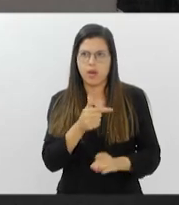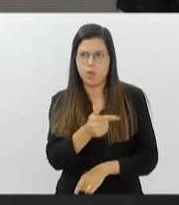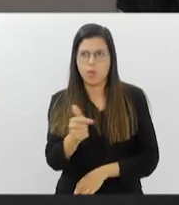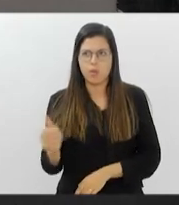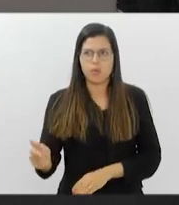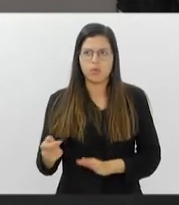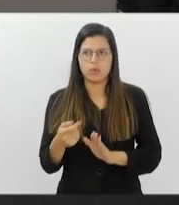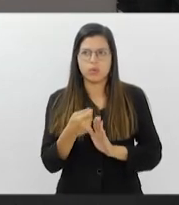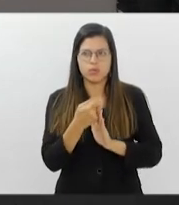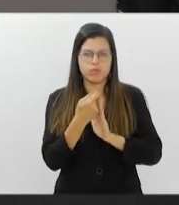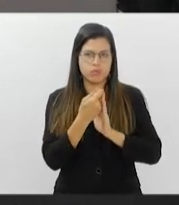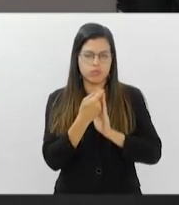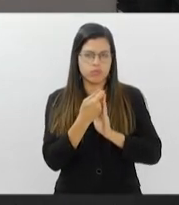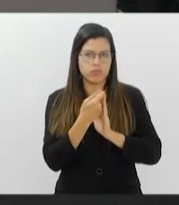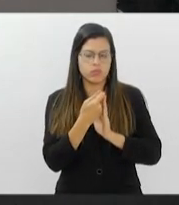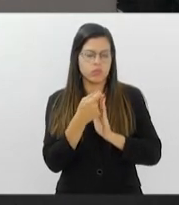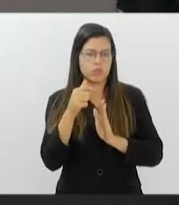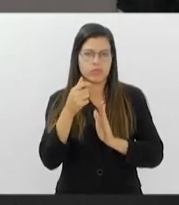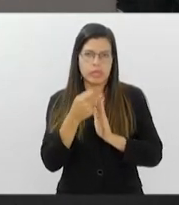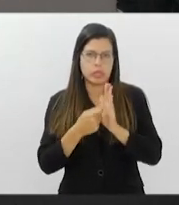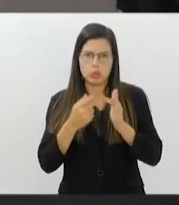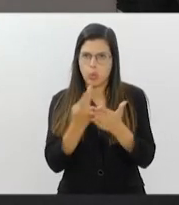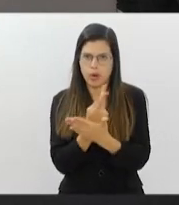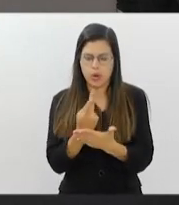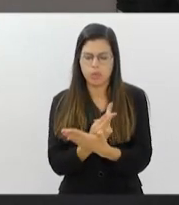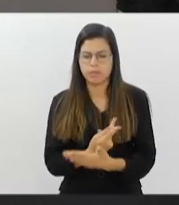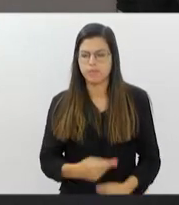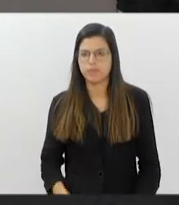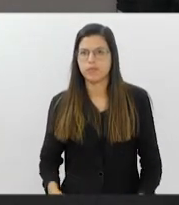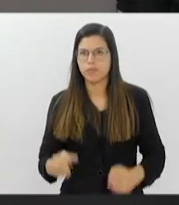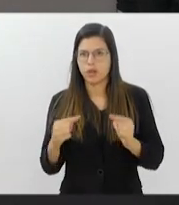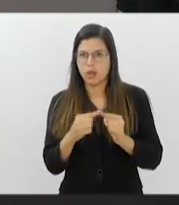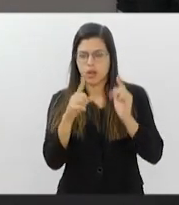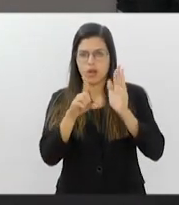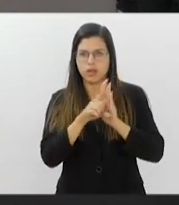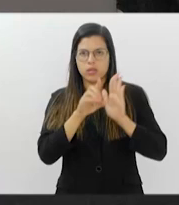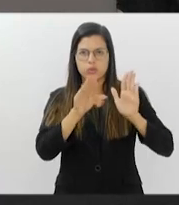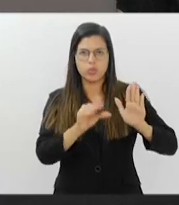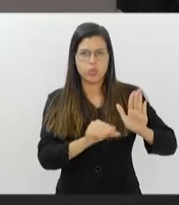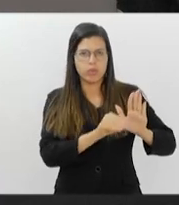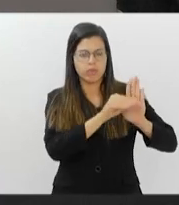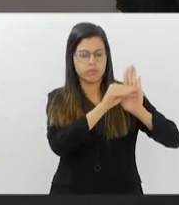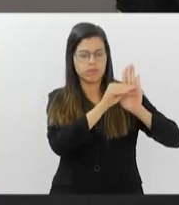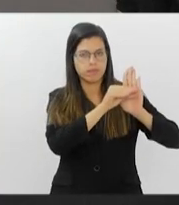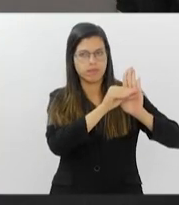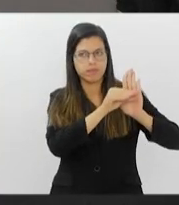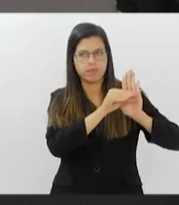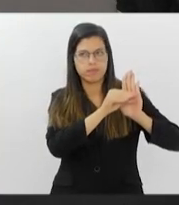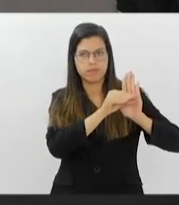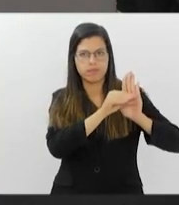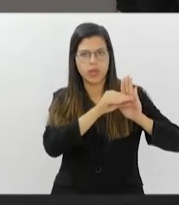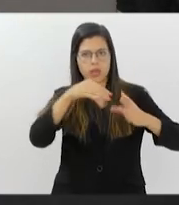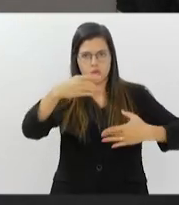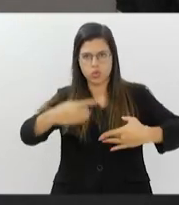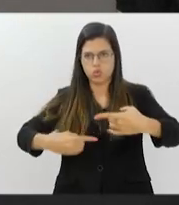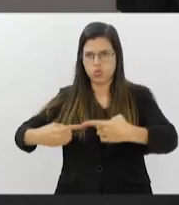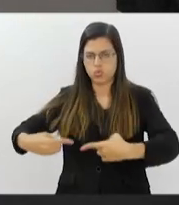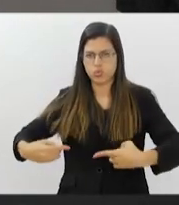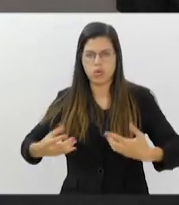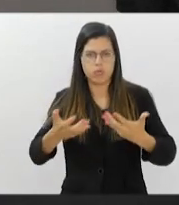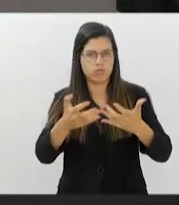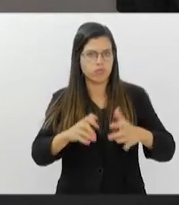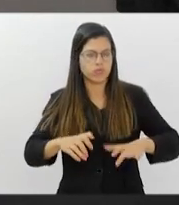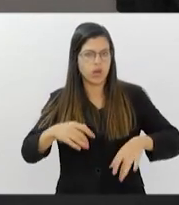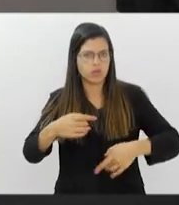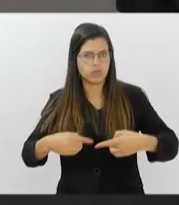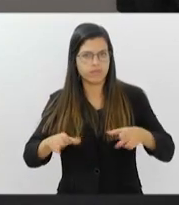o mesmo erro ortográfico. Pela legalidade com emendas, em discussão. Não havendo